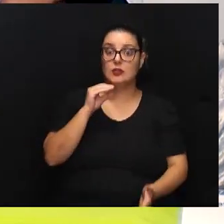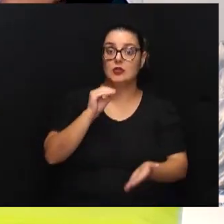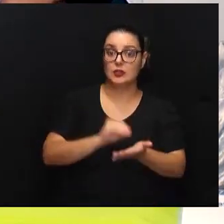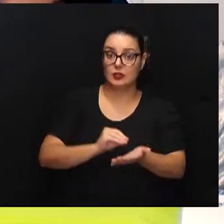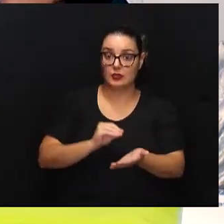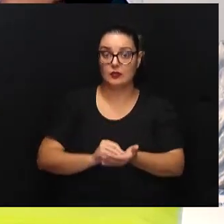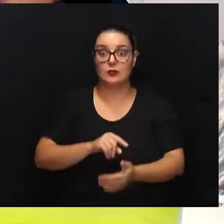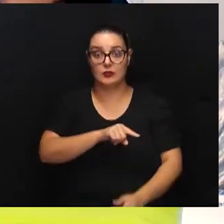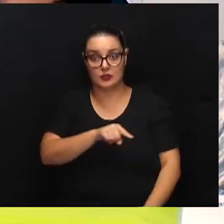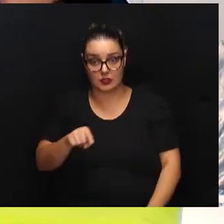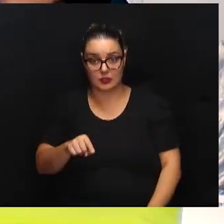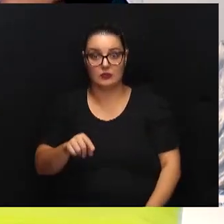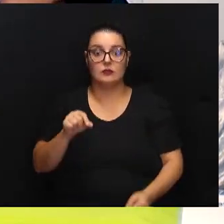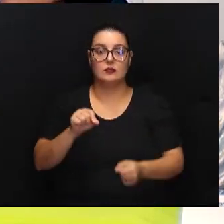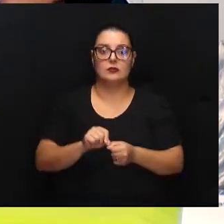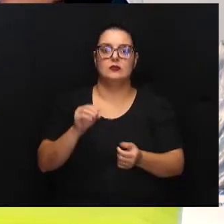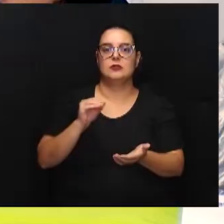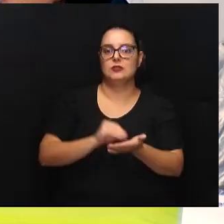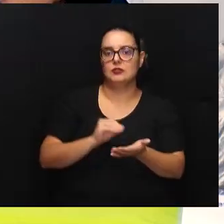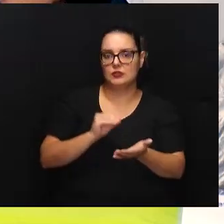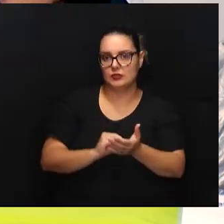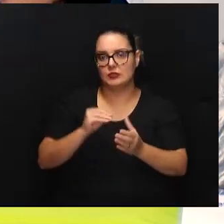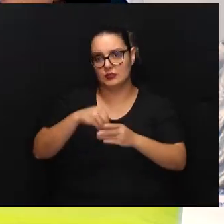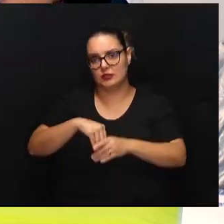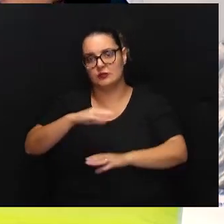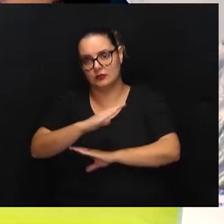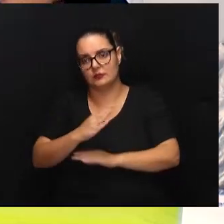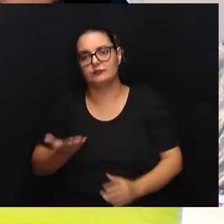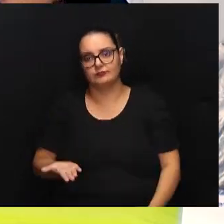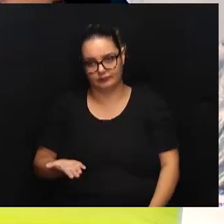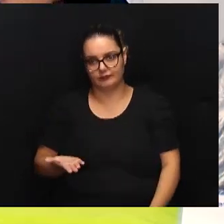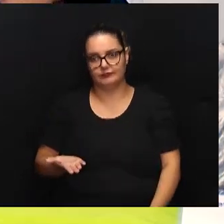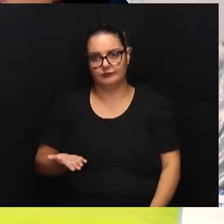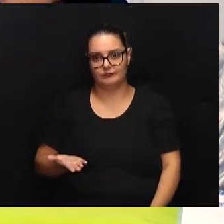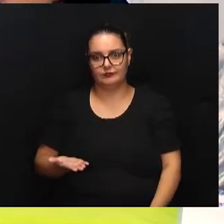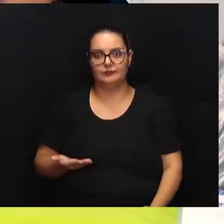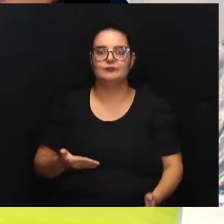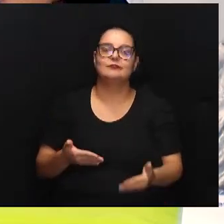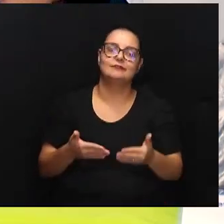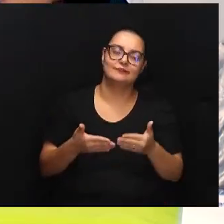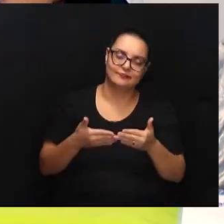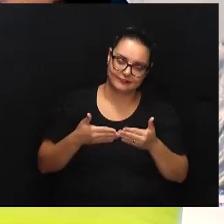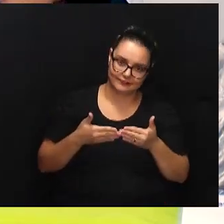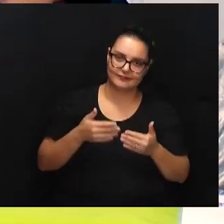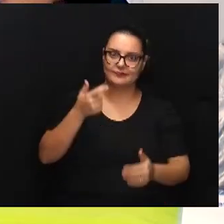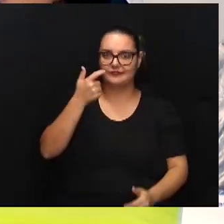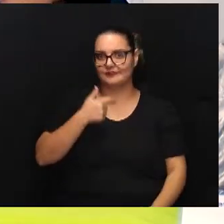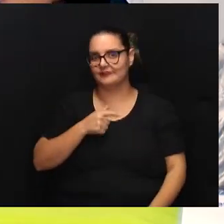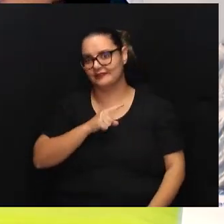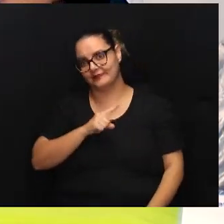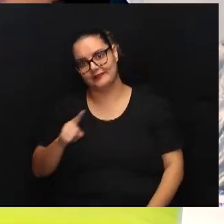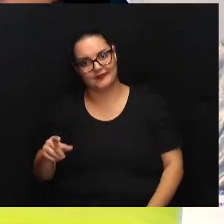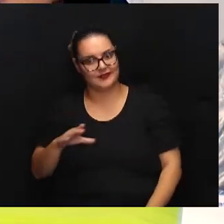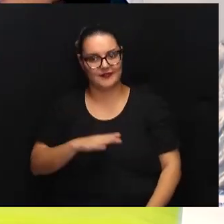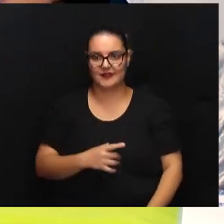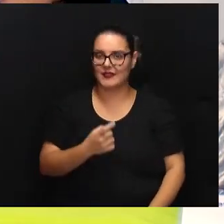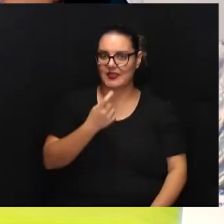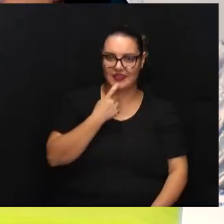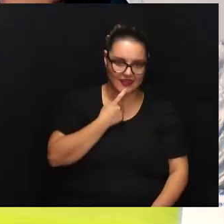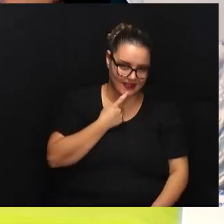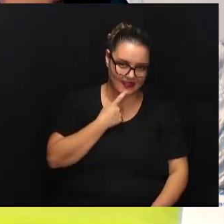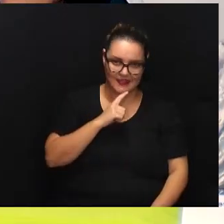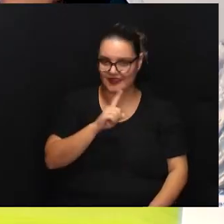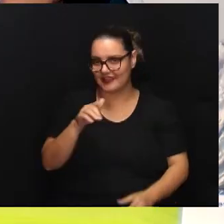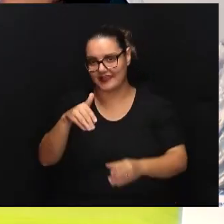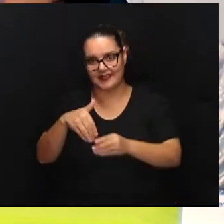da Câmara. Então, por favor, eu que não sou da cidade de Campinas e não voto na cidade de Campinas, peço aqui